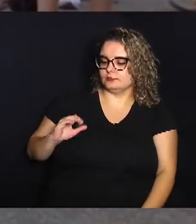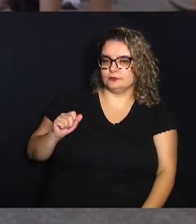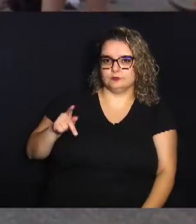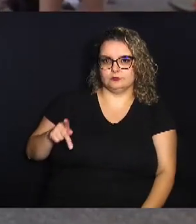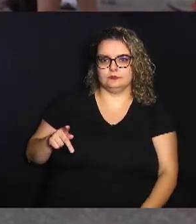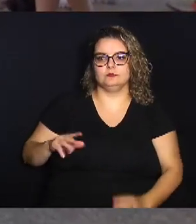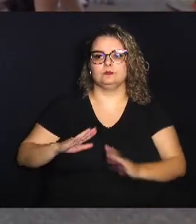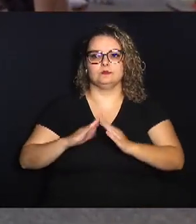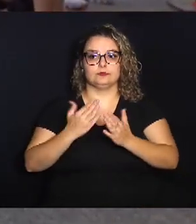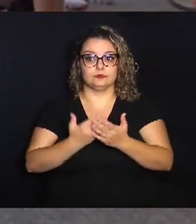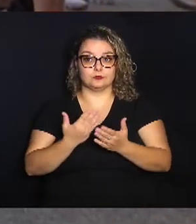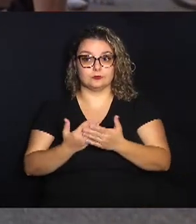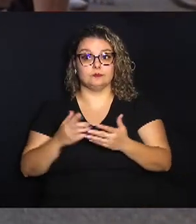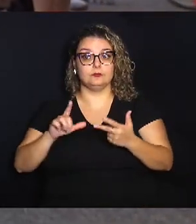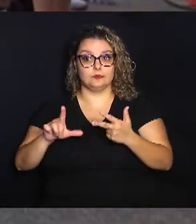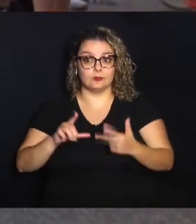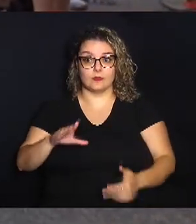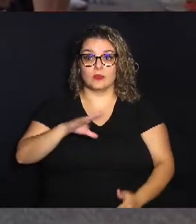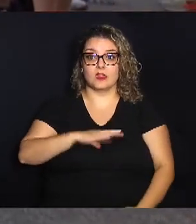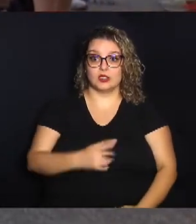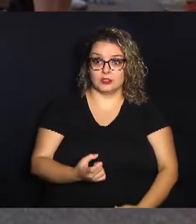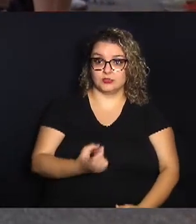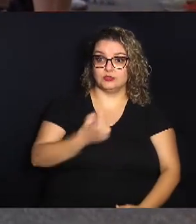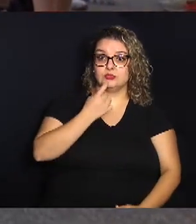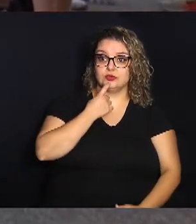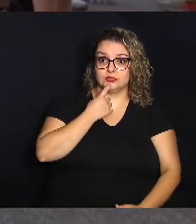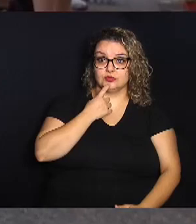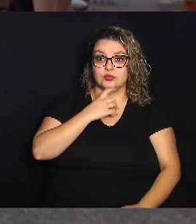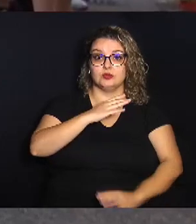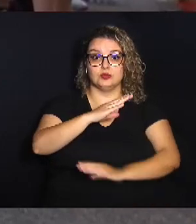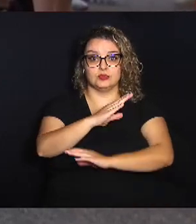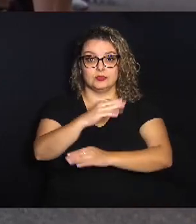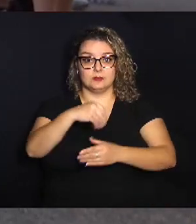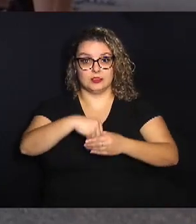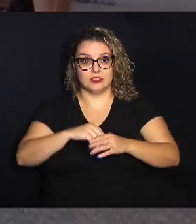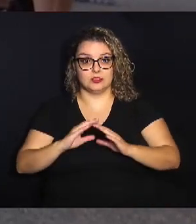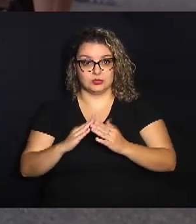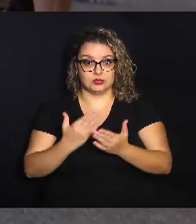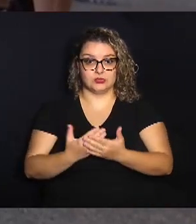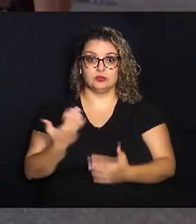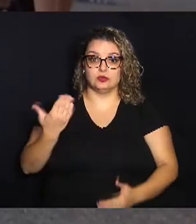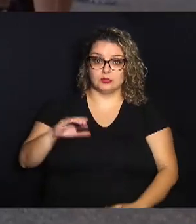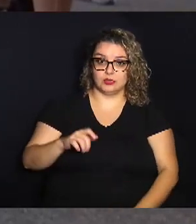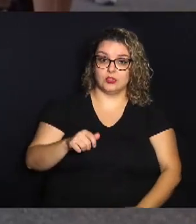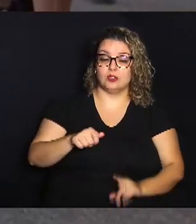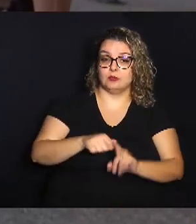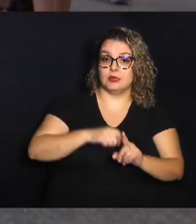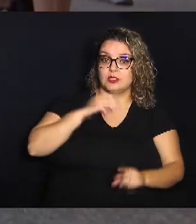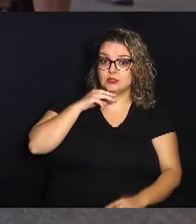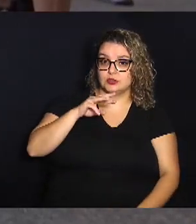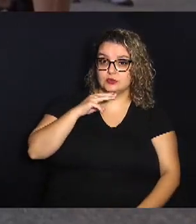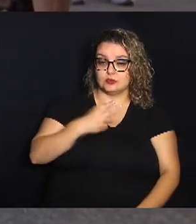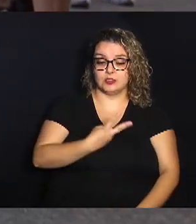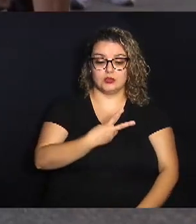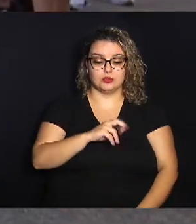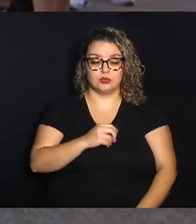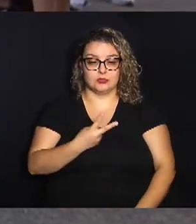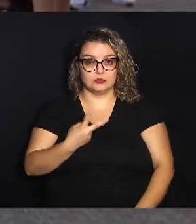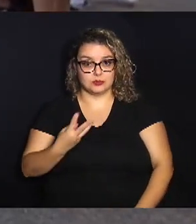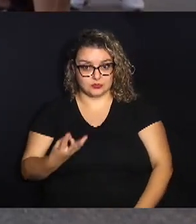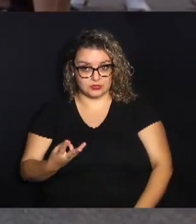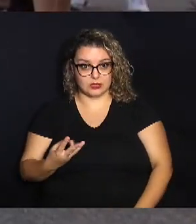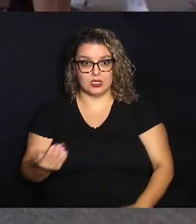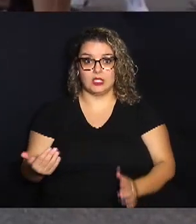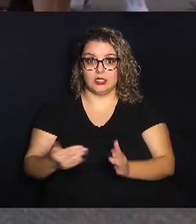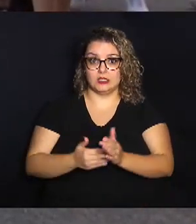do Legislativo de Campinas, o Câmara na Escola foi lançado em março de 2023. Até